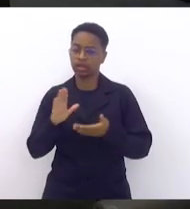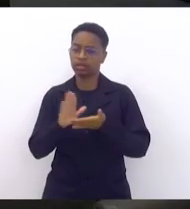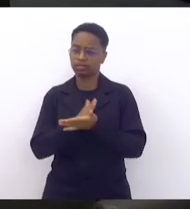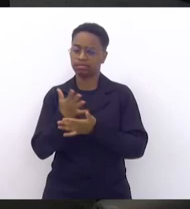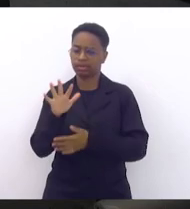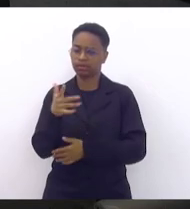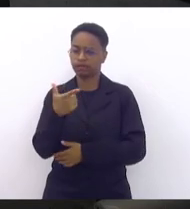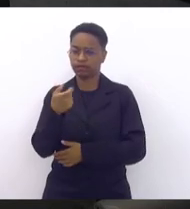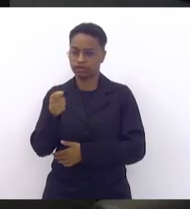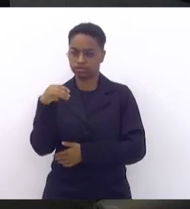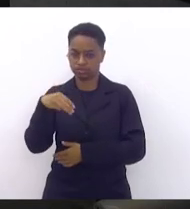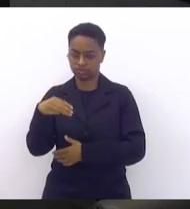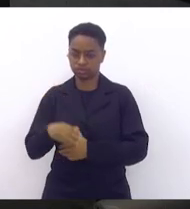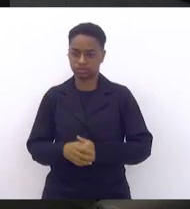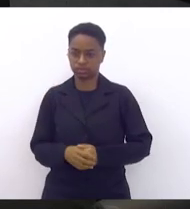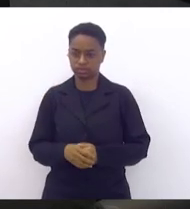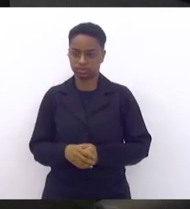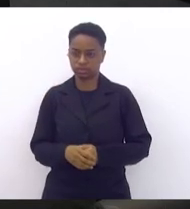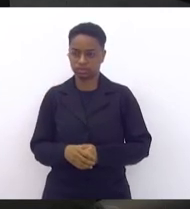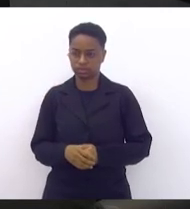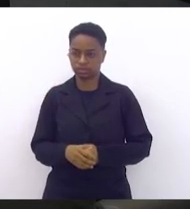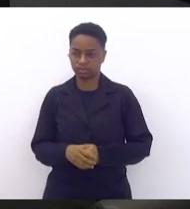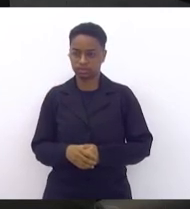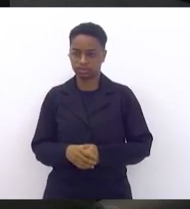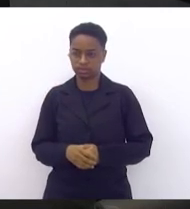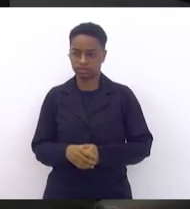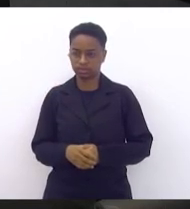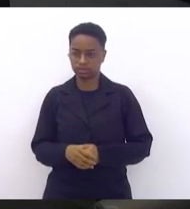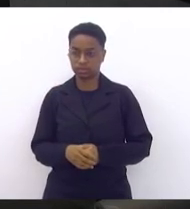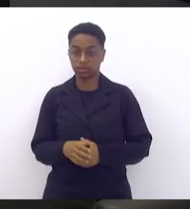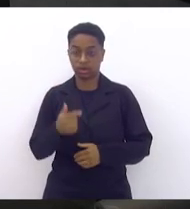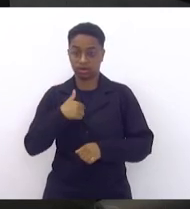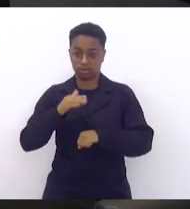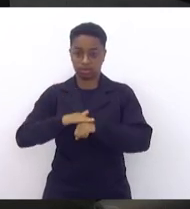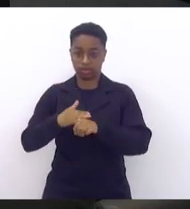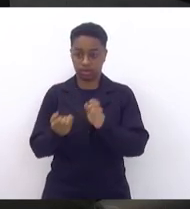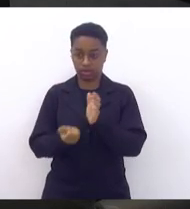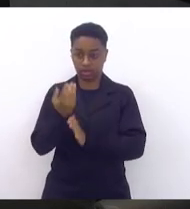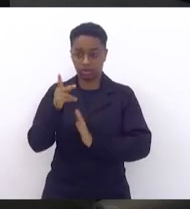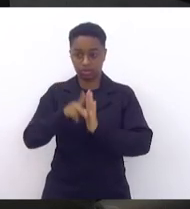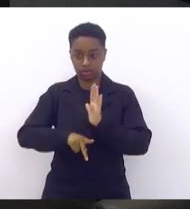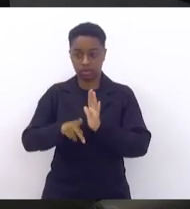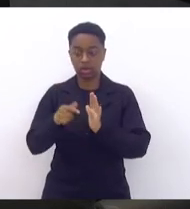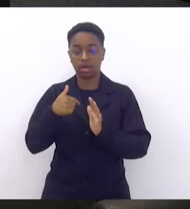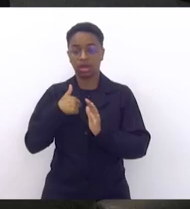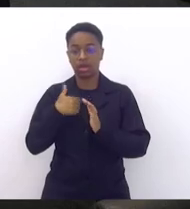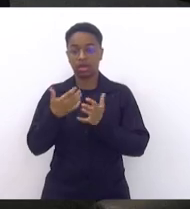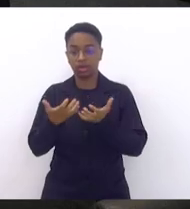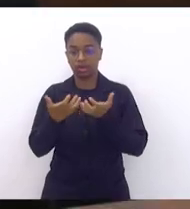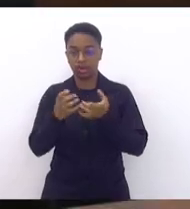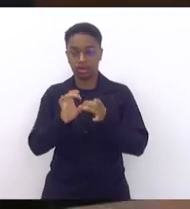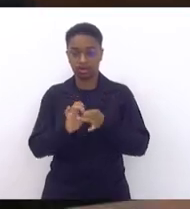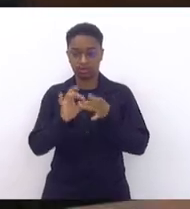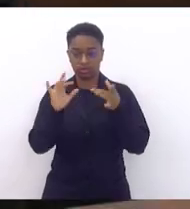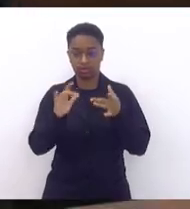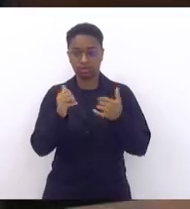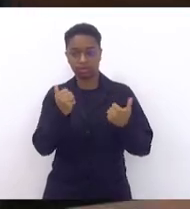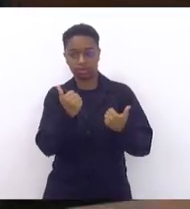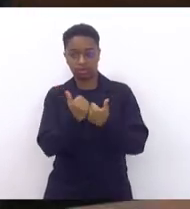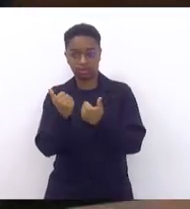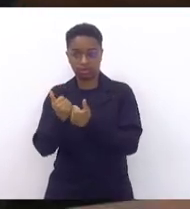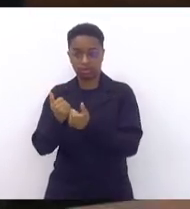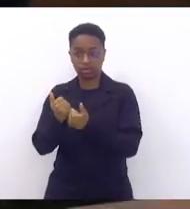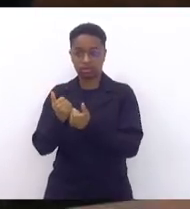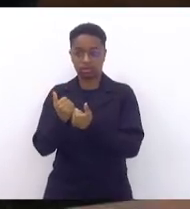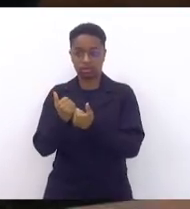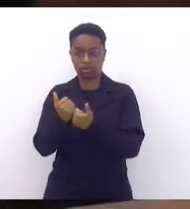do projeto... Vai botar na coautoria. Não, também. Não. Como autor do projeto, eu quero abrir a participação. Então me inscreva, por